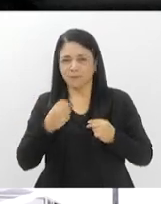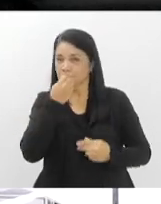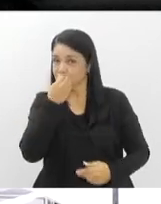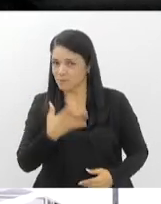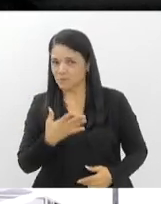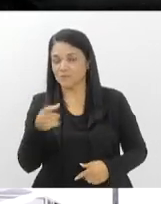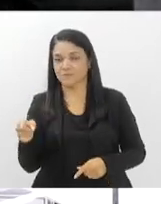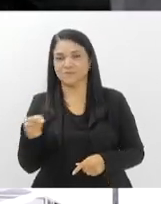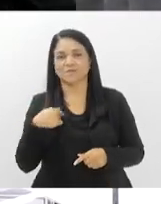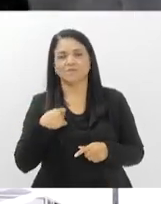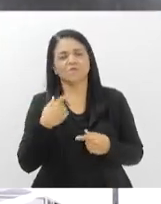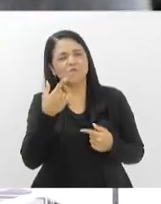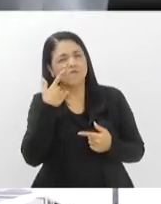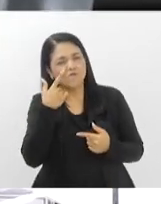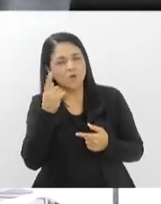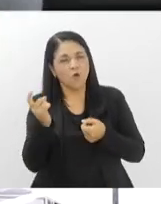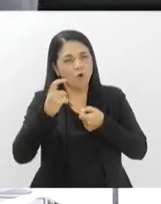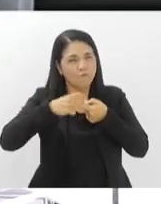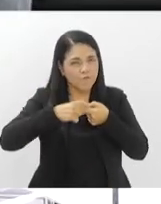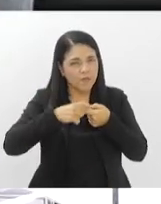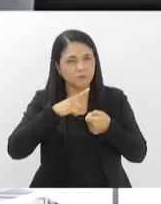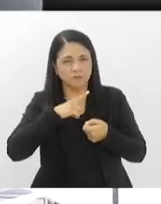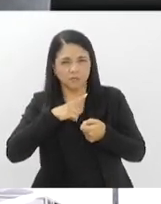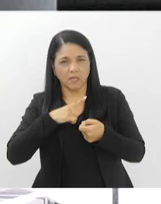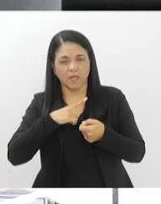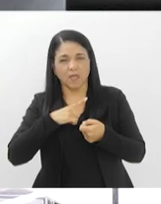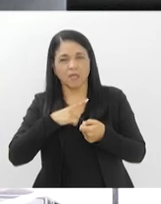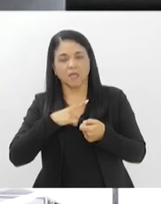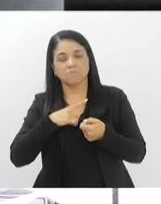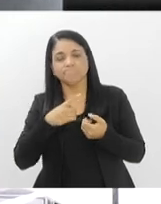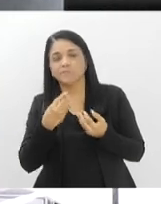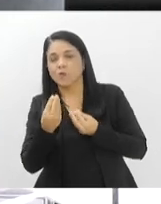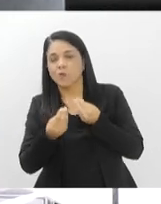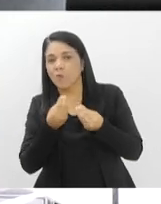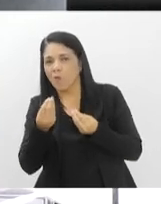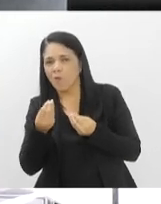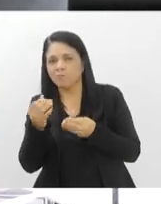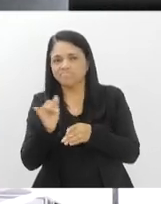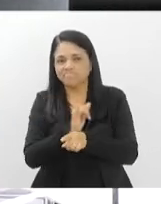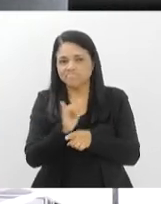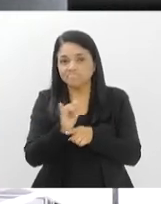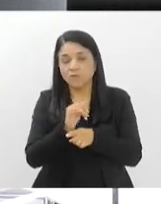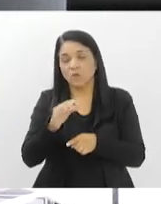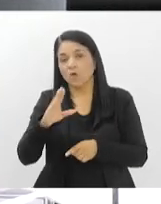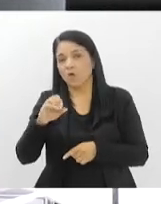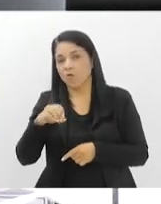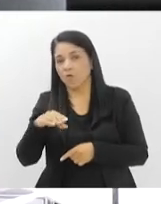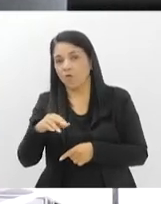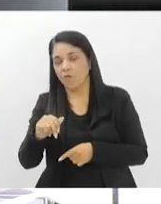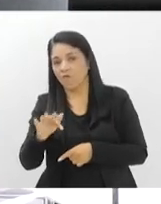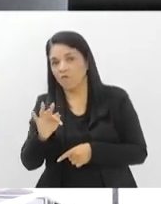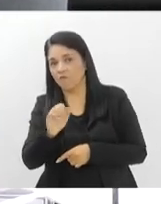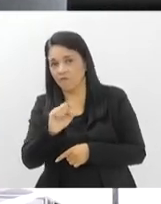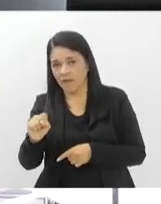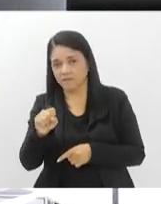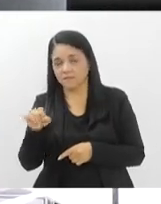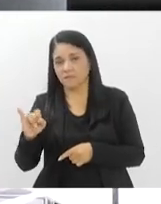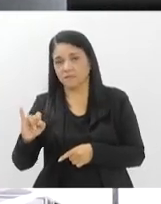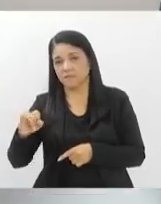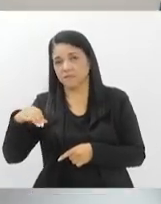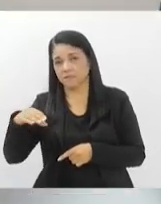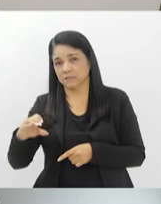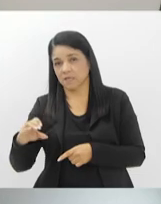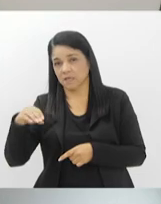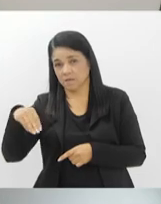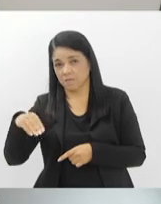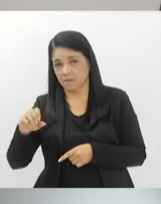vou ver se tem algum convênio, não é Confaz, não, alguma forma. Sim. Porque convênio Confaz é sobre ICMS, né? Mas já antecipo, deputado